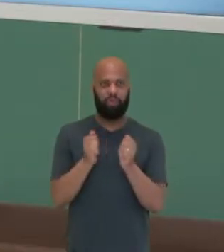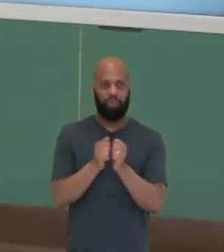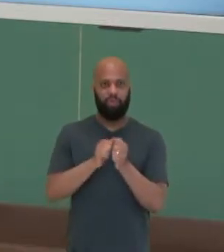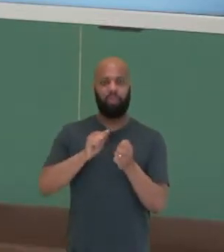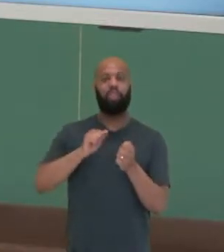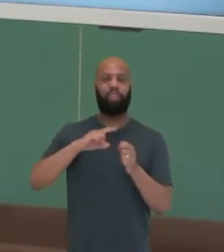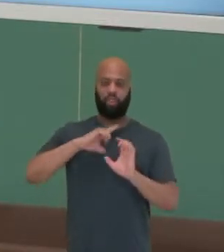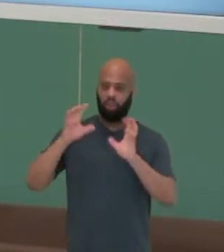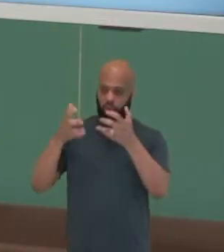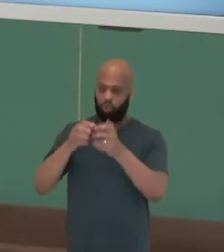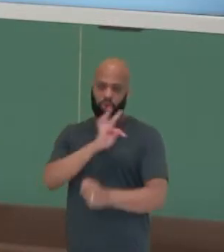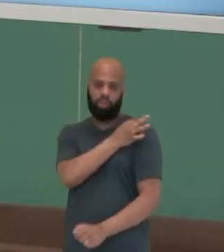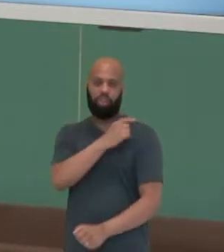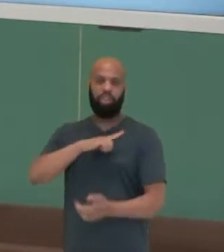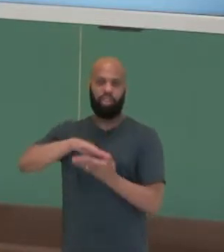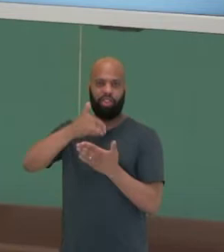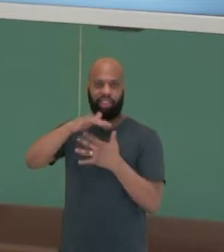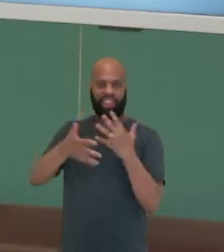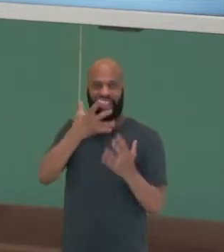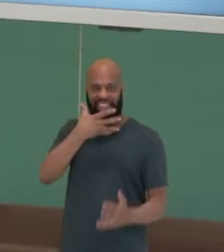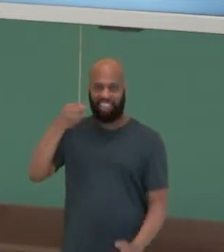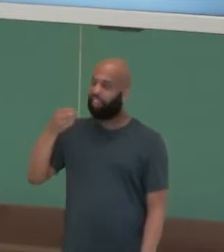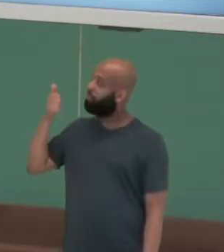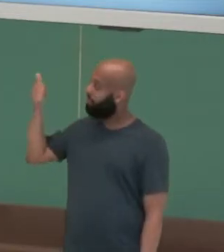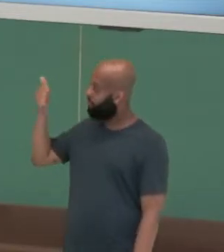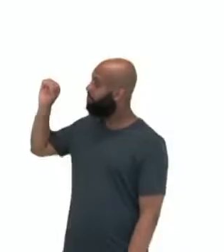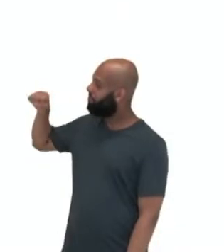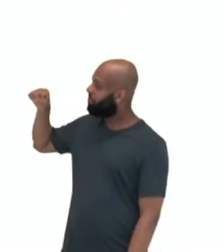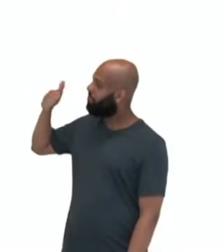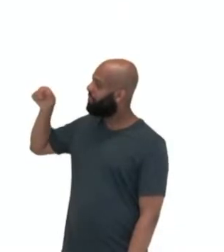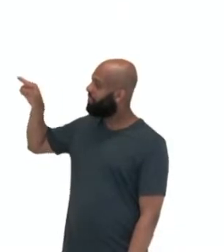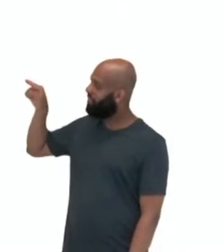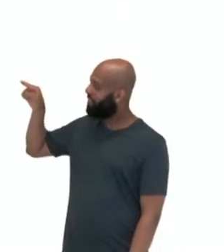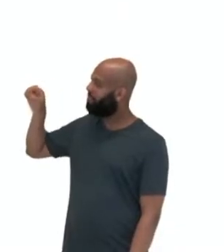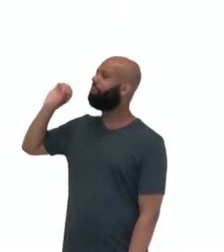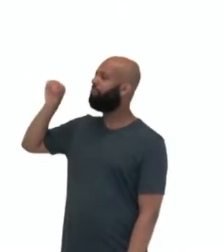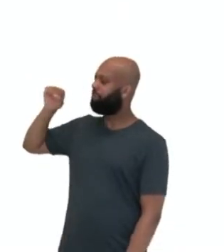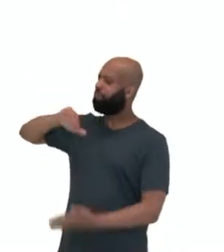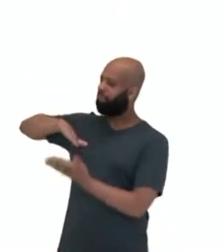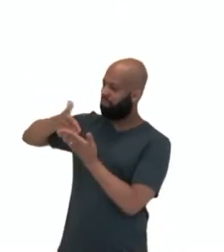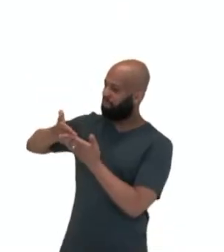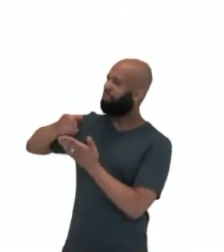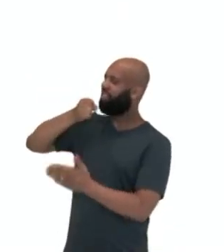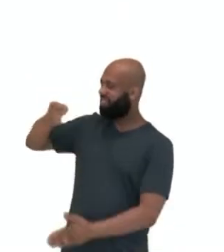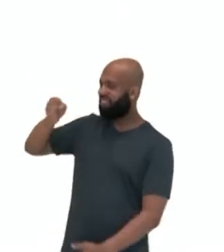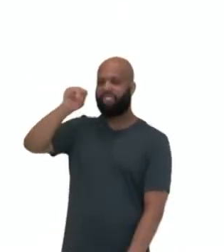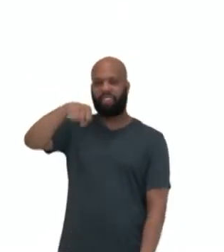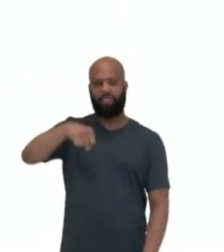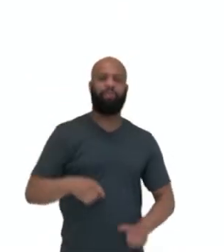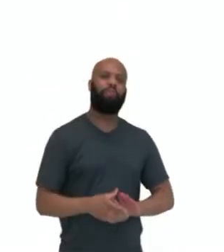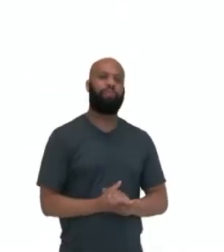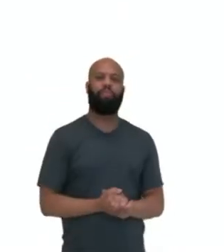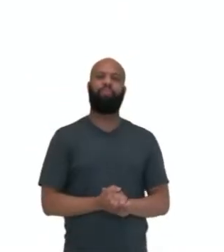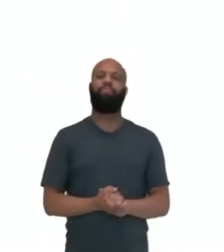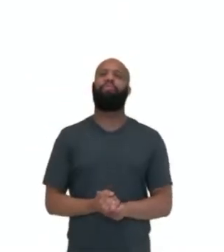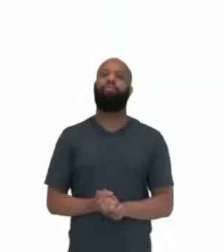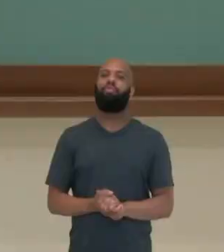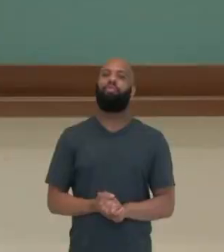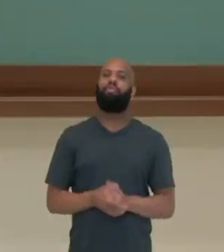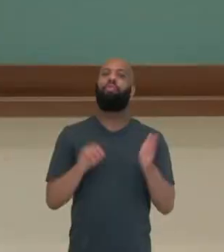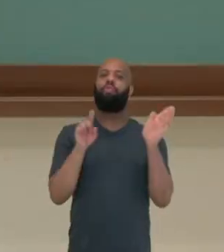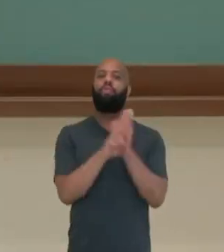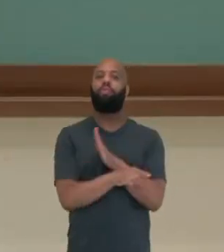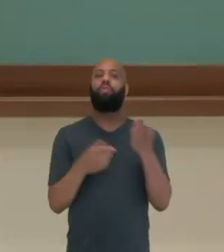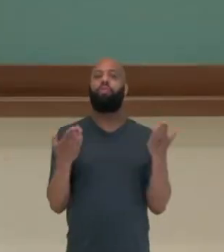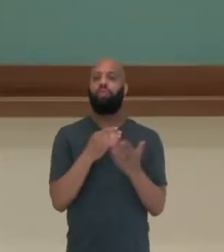da nossa equipe maravilhosa, nosso intérprete Natan. Tudo certinho aí, Natan? Firme para a reportagem? Vamos embora, então. A pergunta